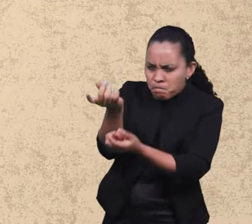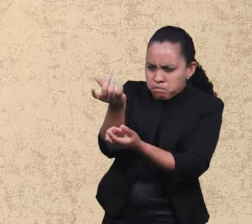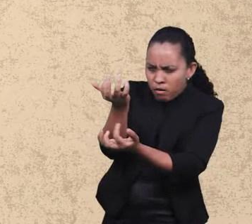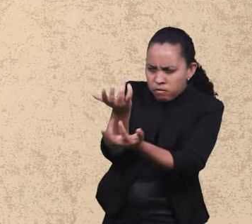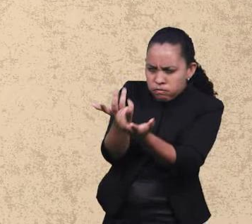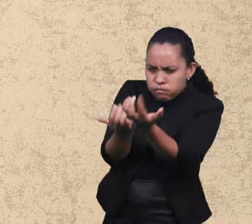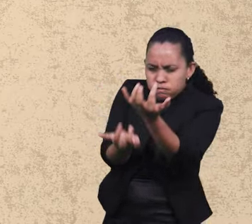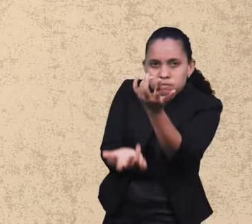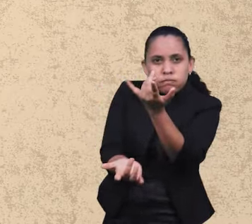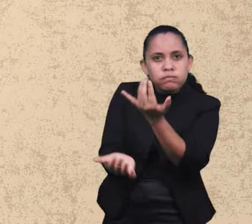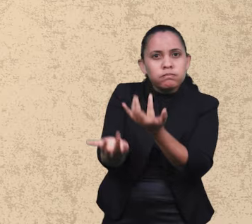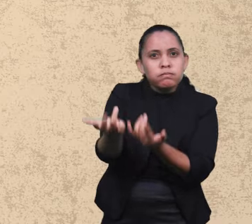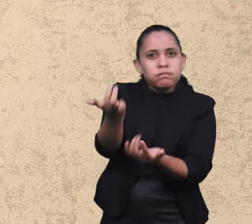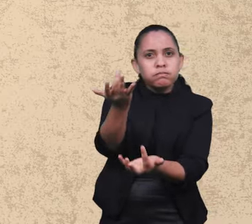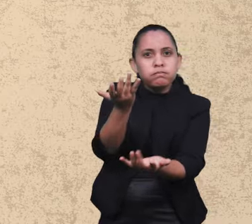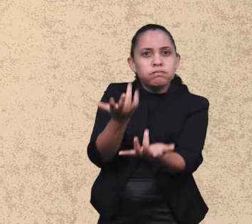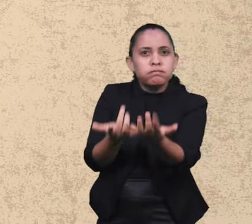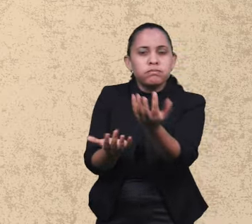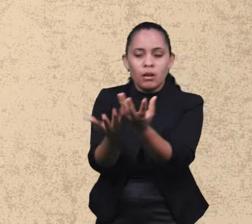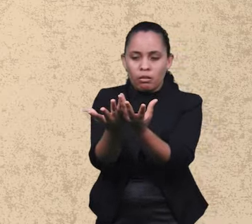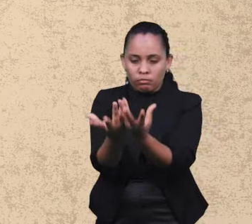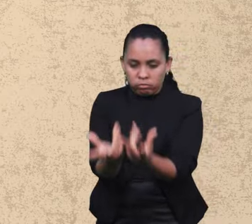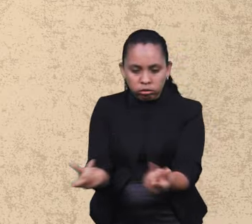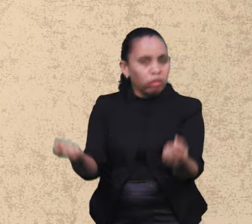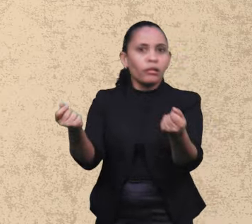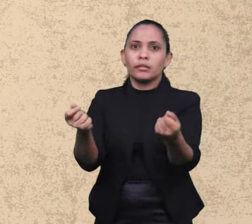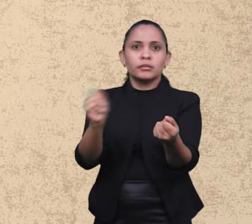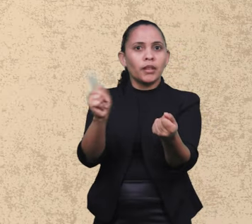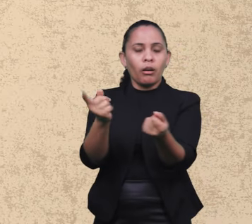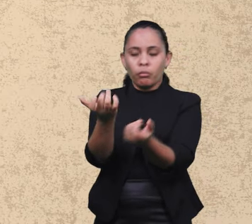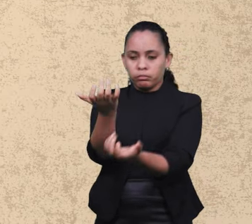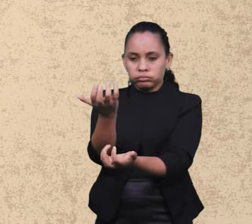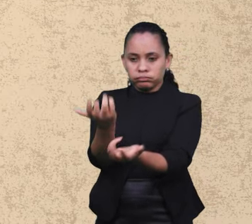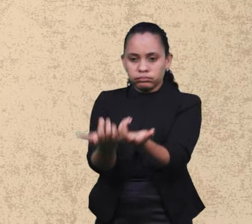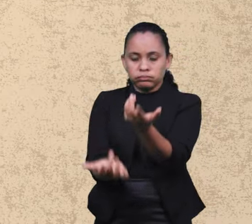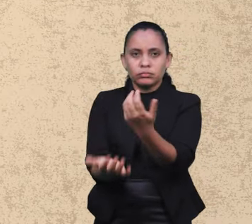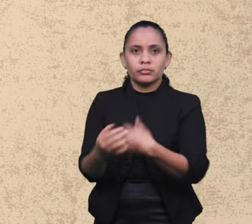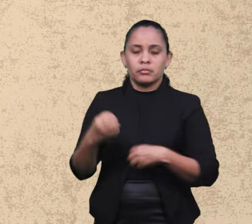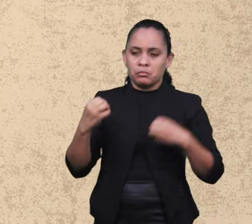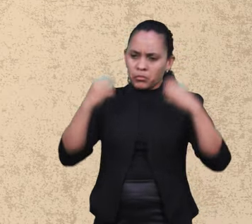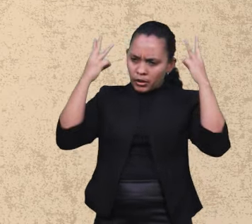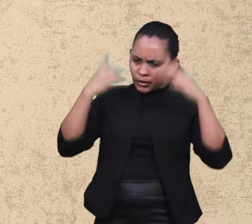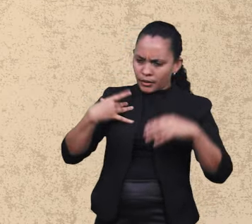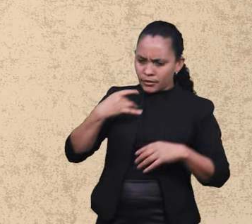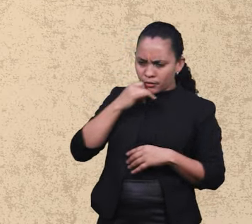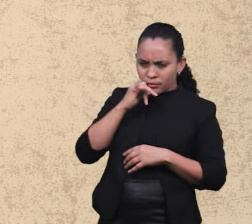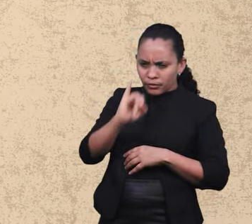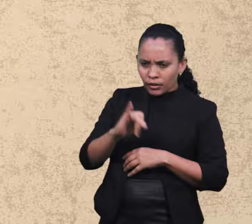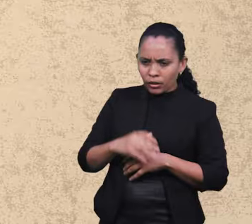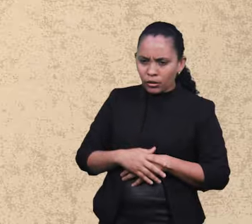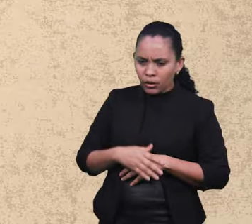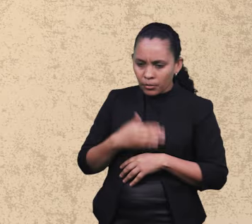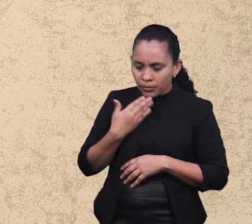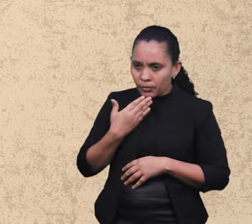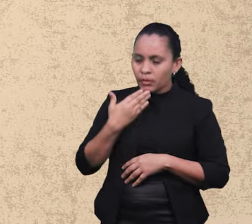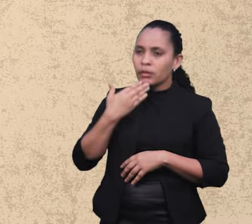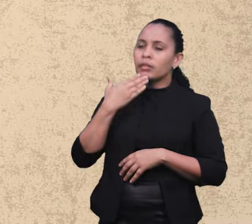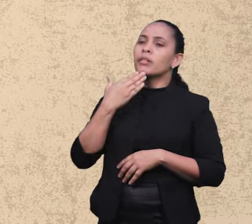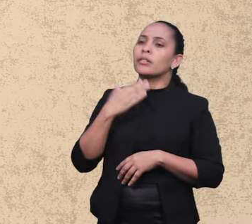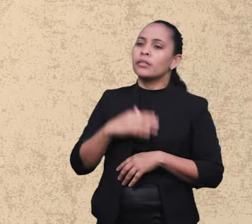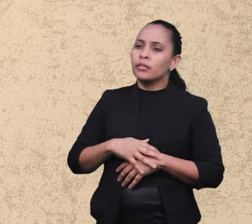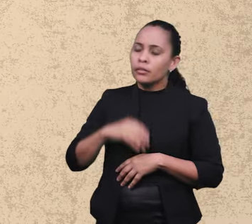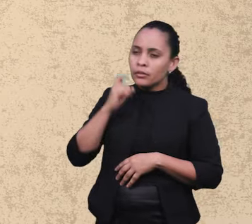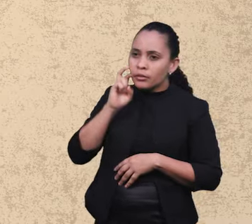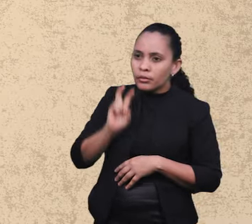sarça ardia no fogo, e a sarça não se consumia. E Moisés disse: Agora me virarei para lá